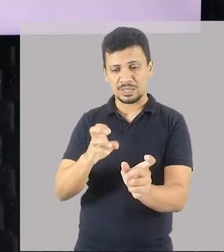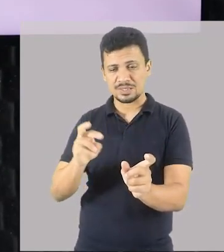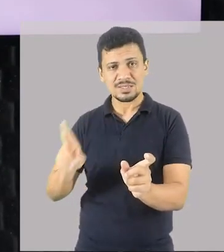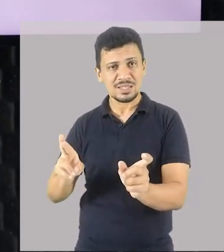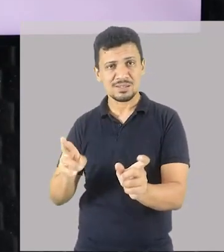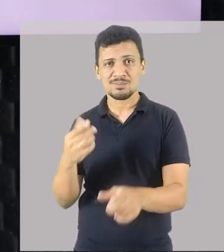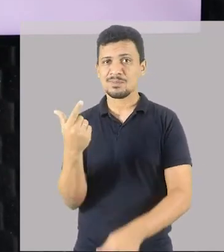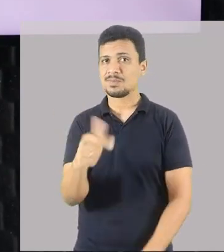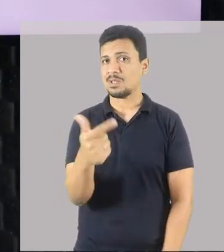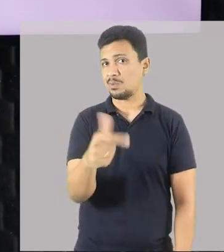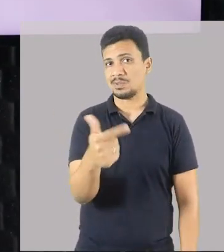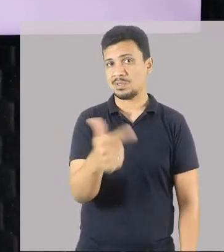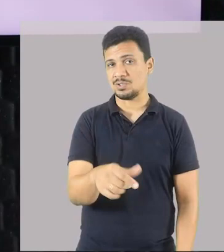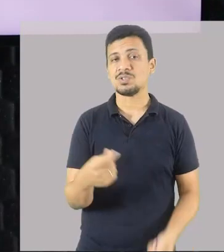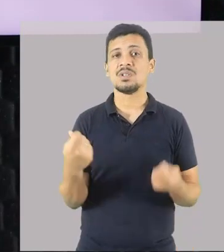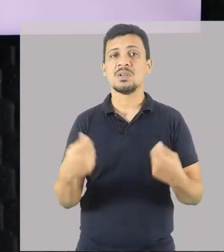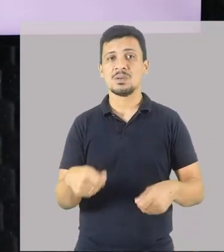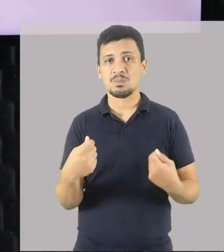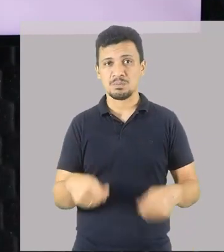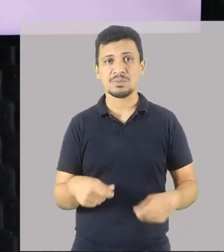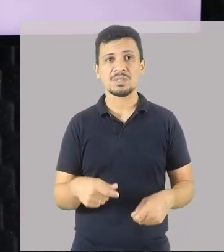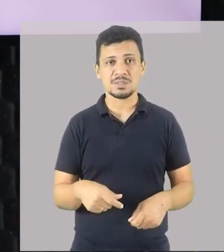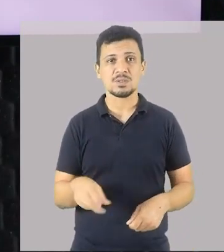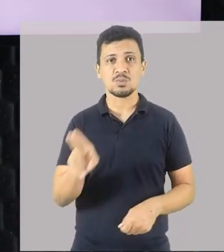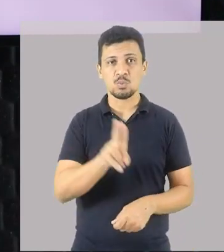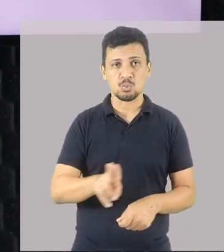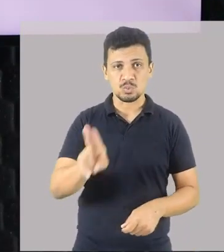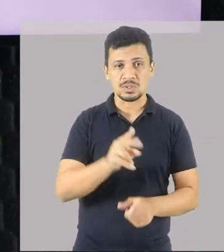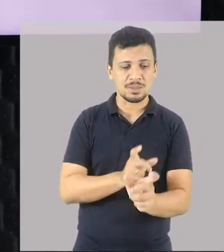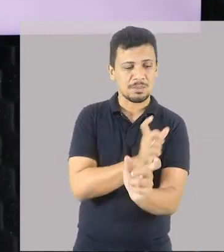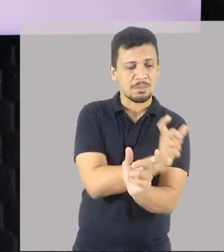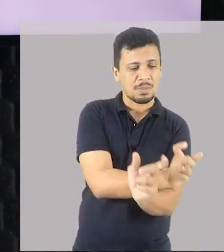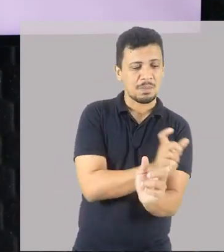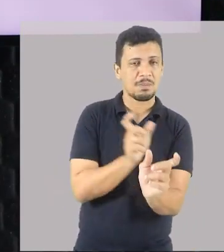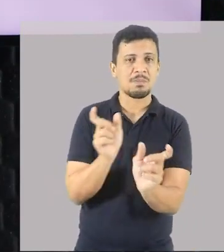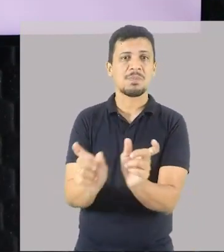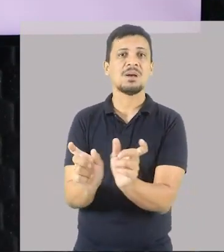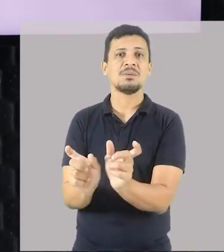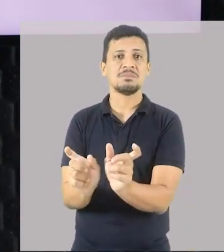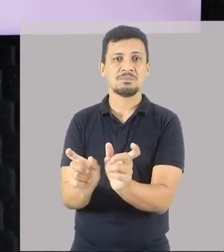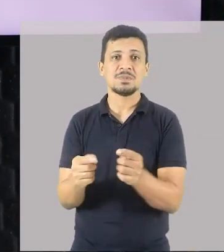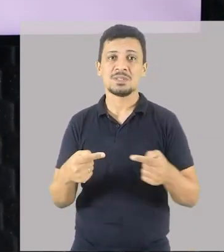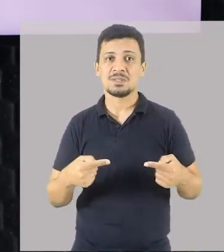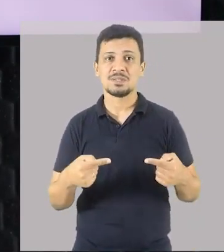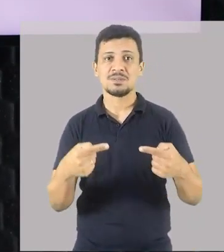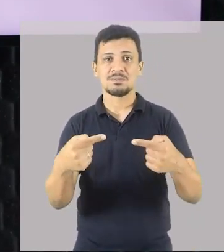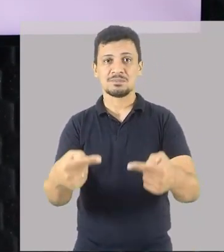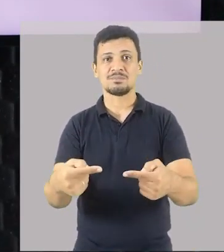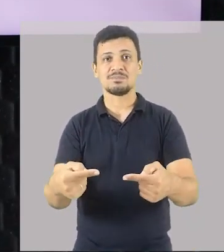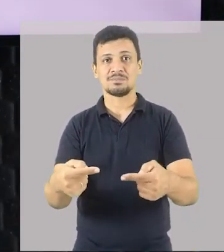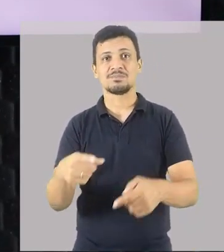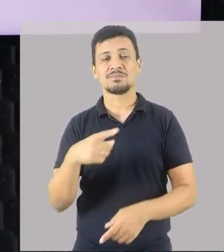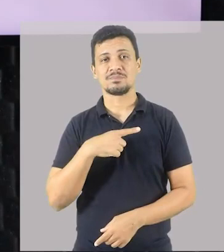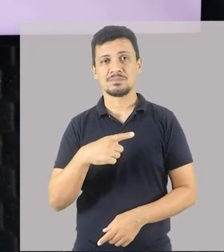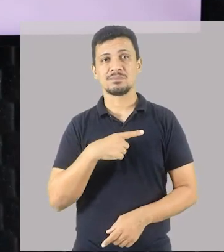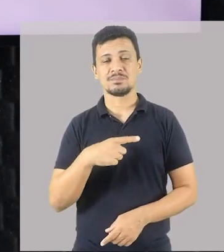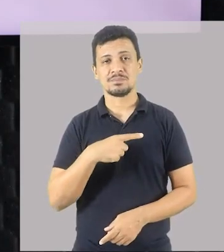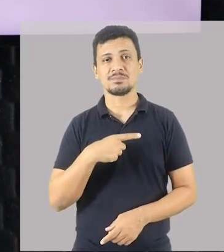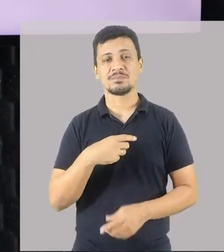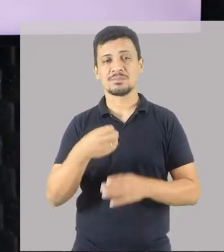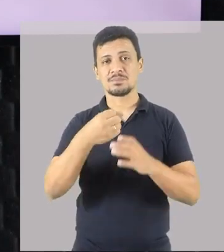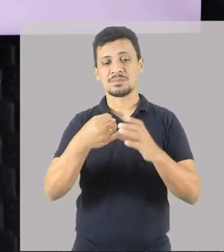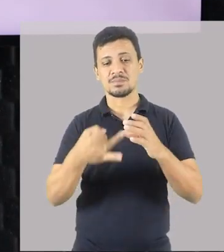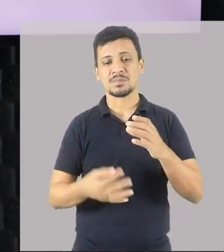Não. Então, eu preciso dos dois, do prefixo e do sufixo. Então, simultaneamente, os afixos